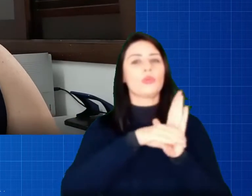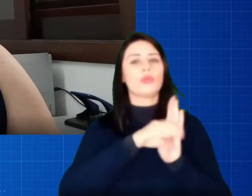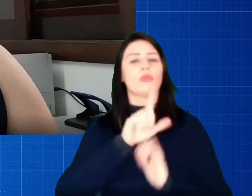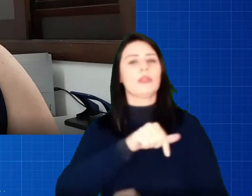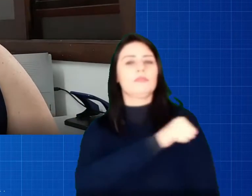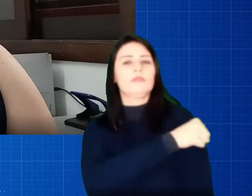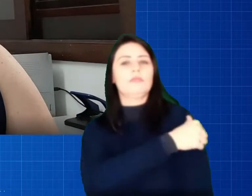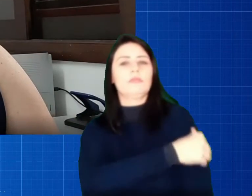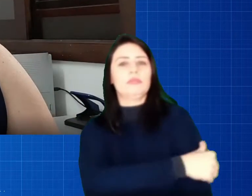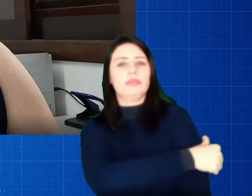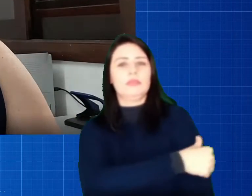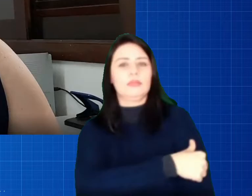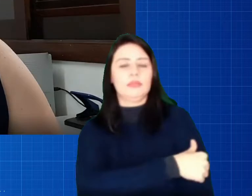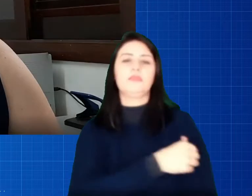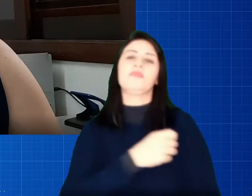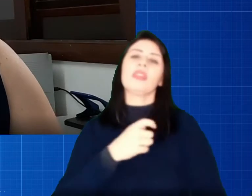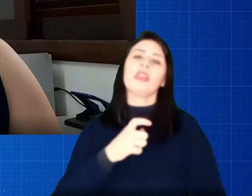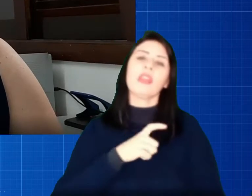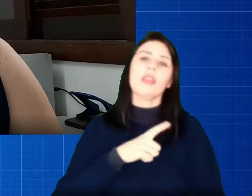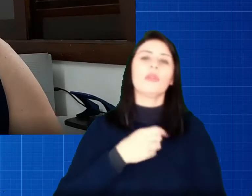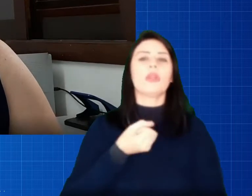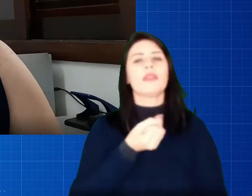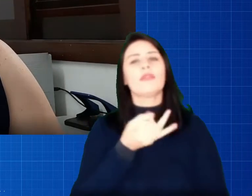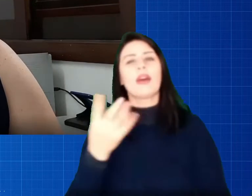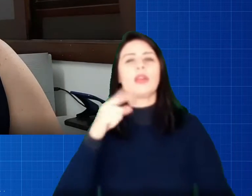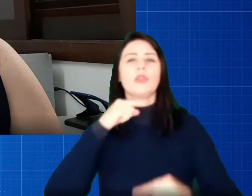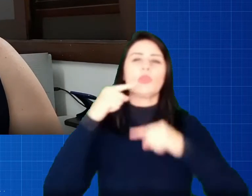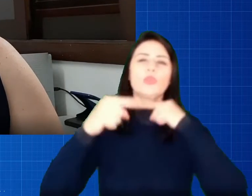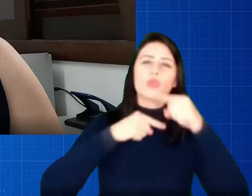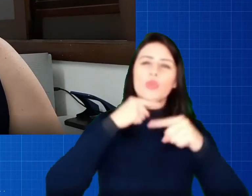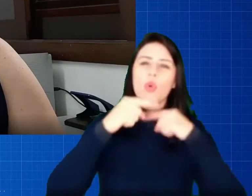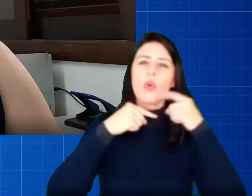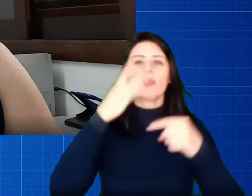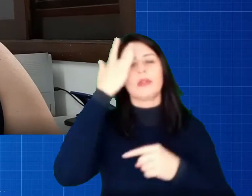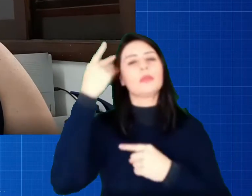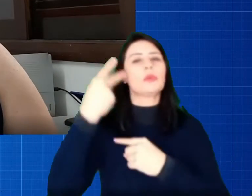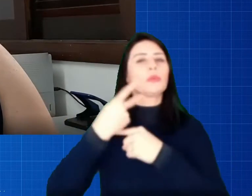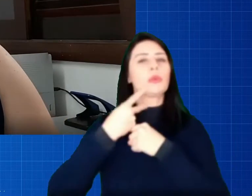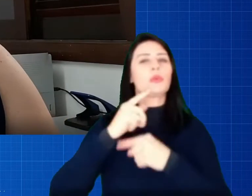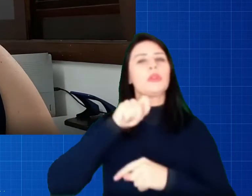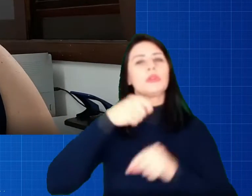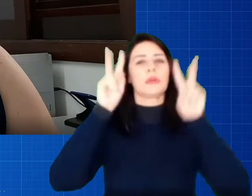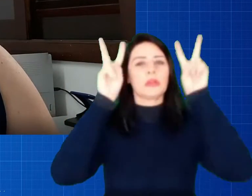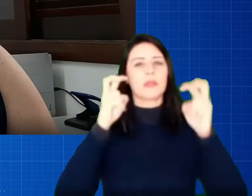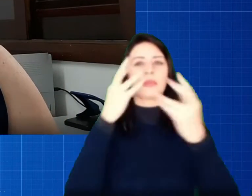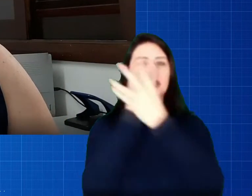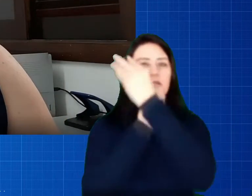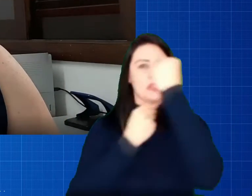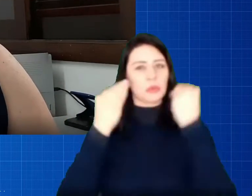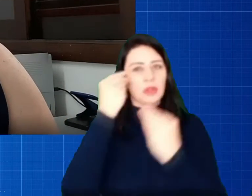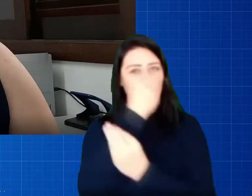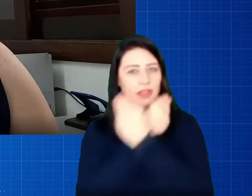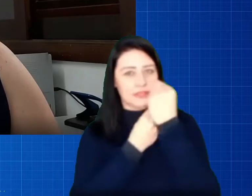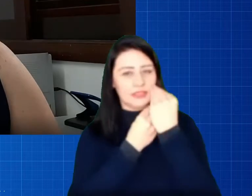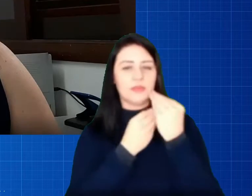de enfermagem. E eu recebo muitas dúvidas em consultório sobre